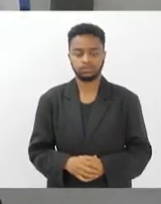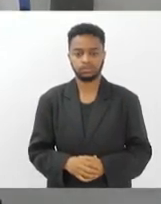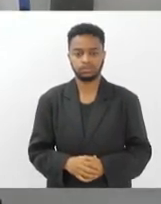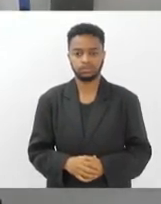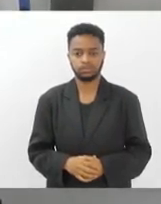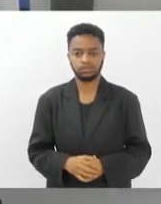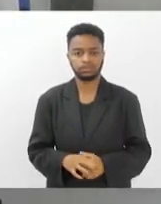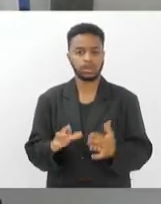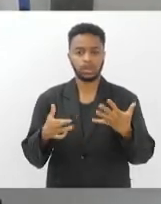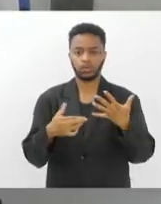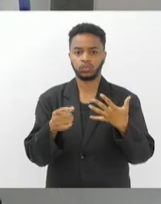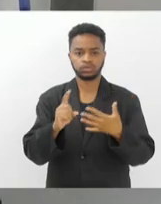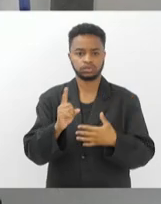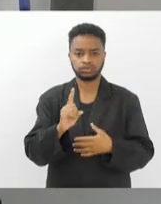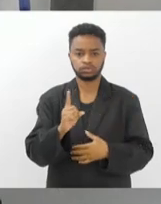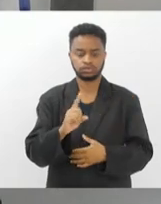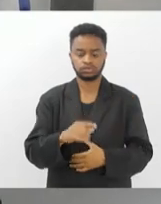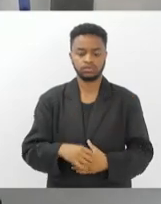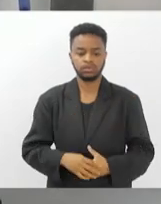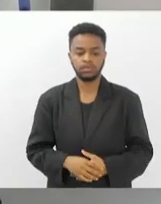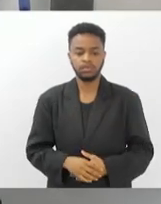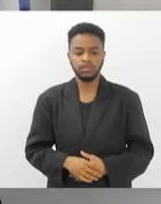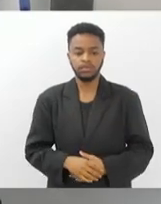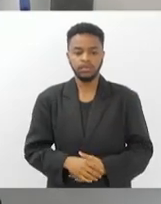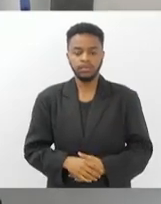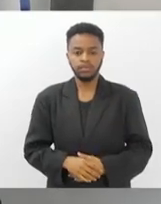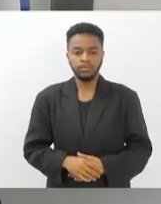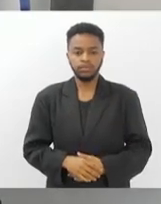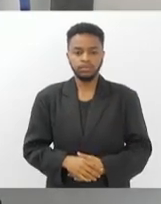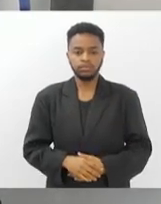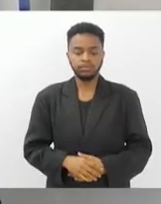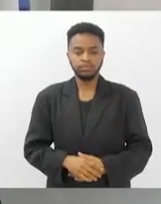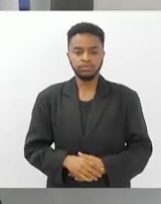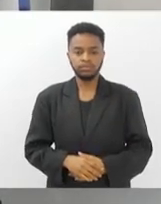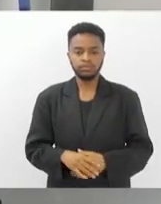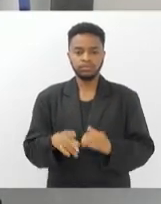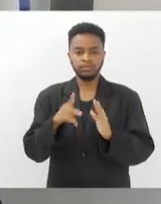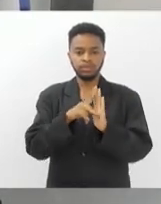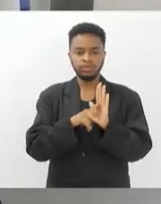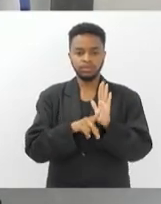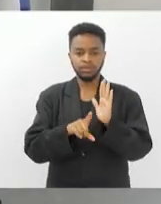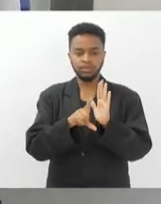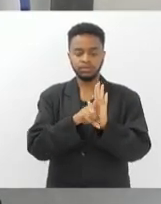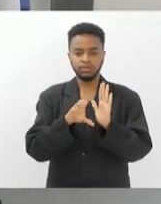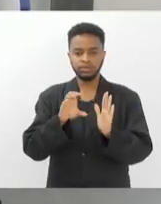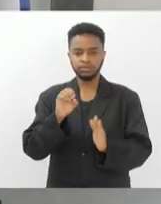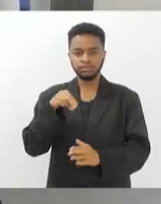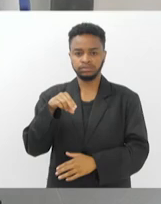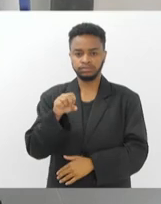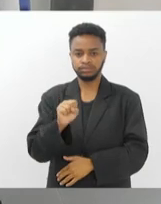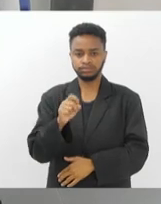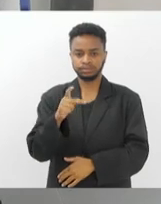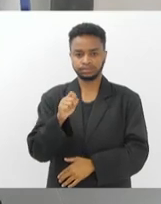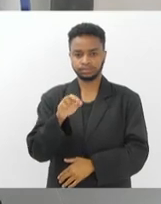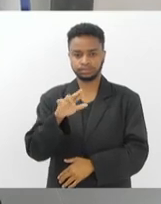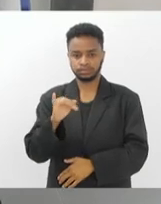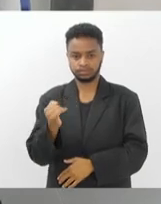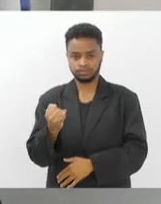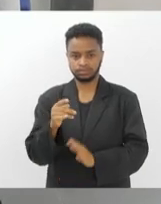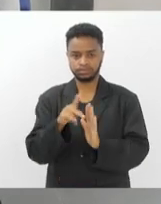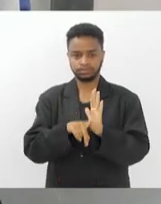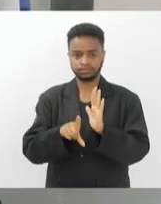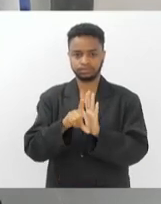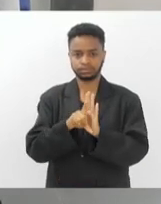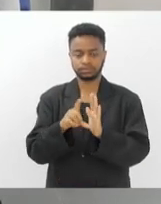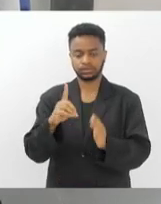Não, esse é recurso não. Esse não é o recurso. Esse é o projeto do Consperge. É o projeto de lei, é o